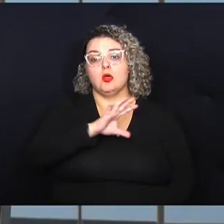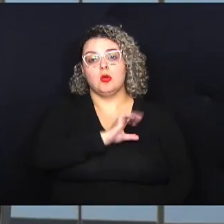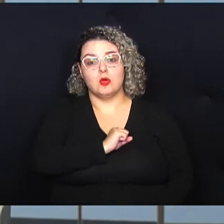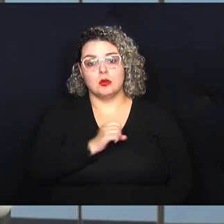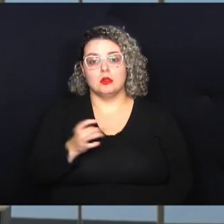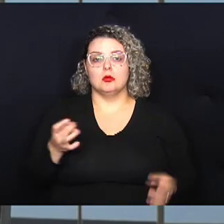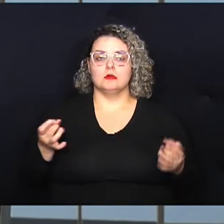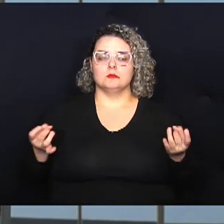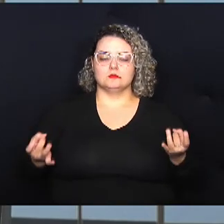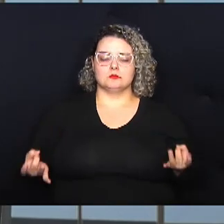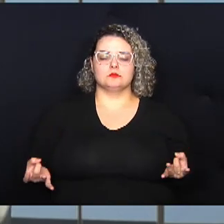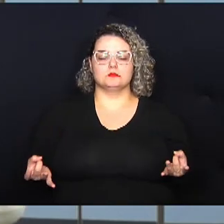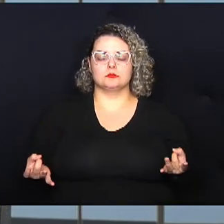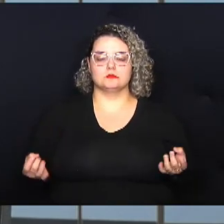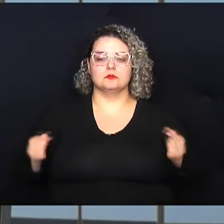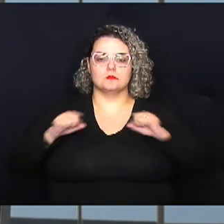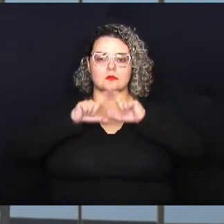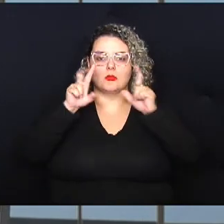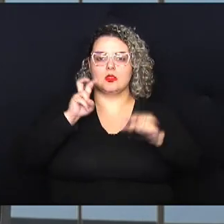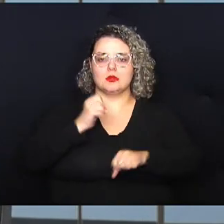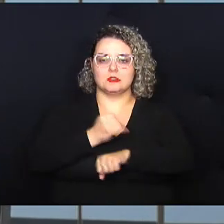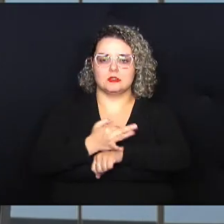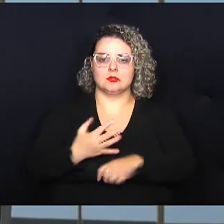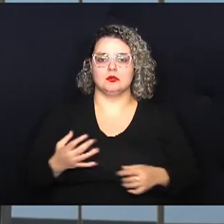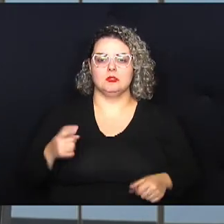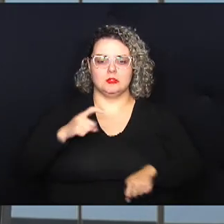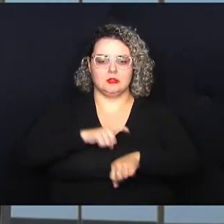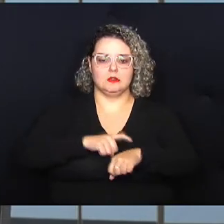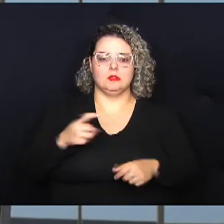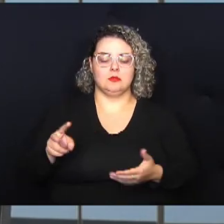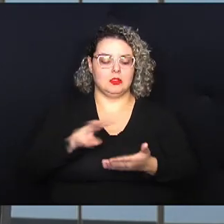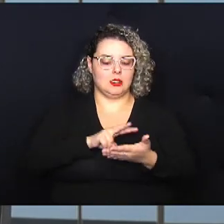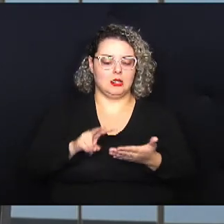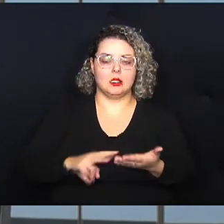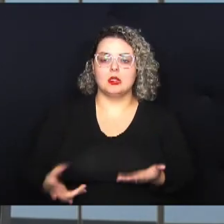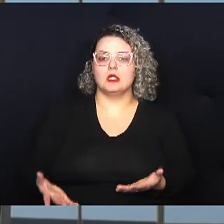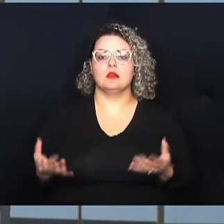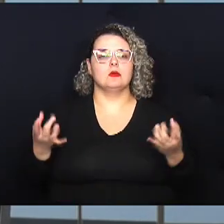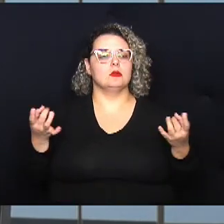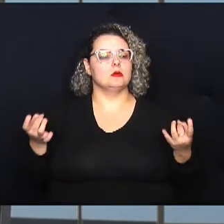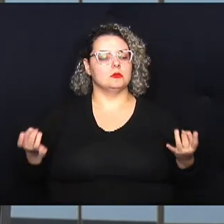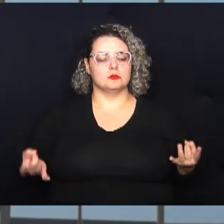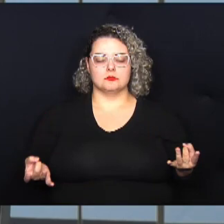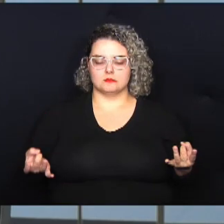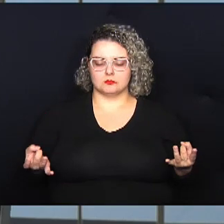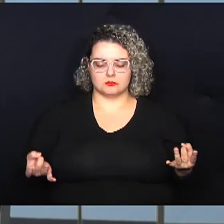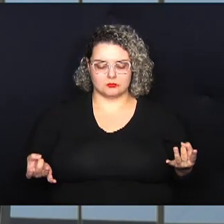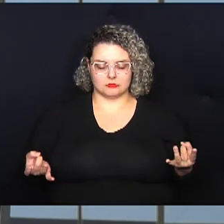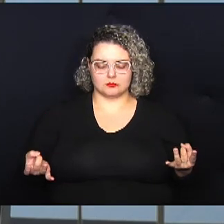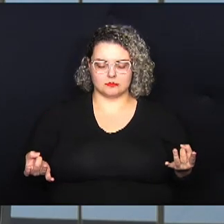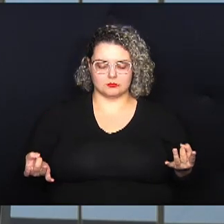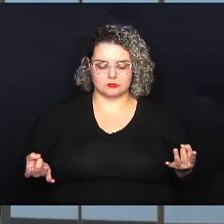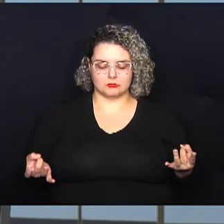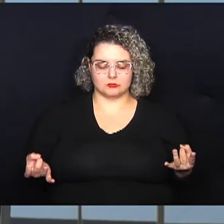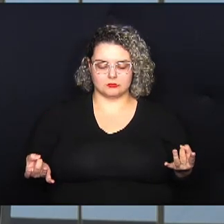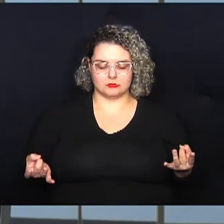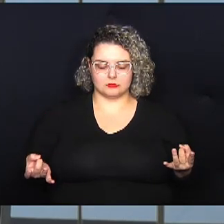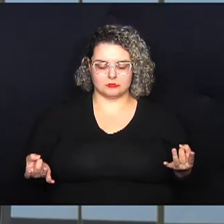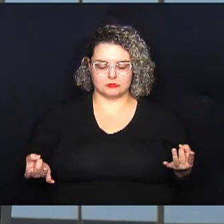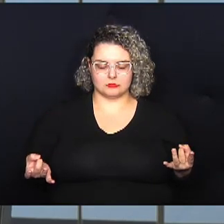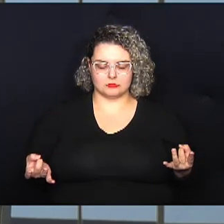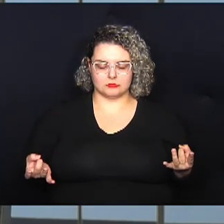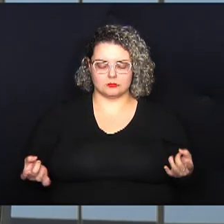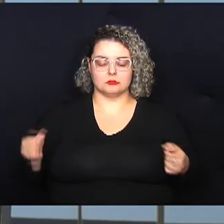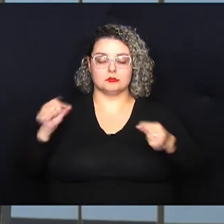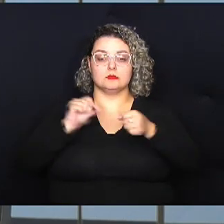meditar de manhã. Então, eu levanto 5 horas da manhã, que é o horário que eu posso ler, eu vou meditar, eu vou fazer minha conexão, né, com